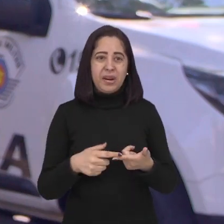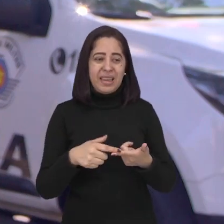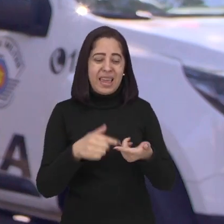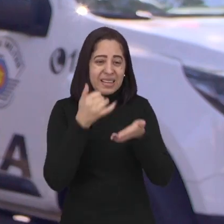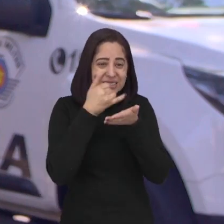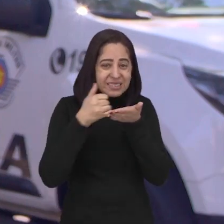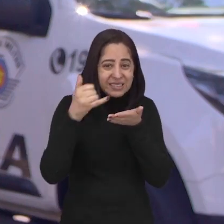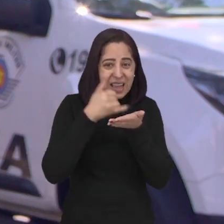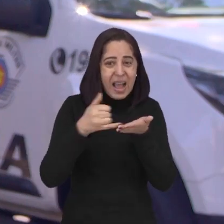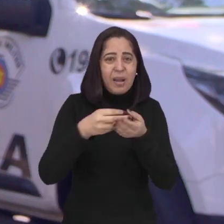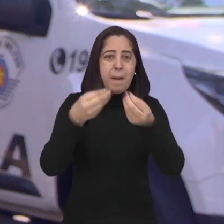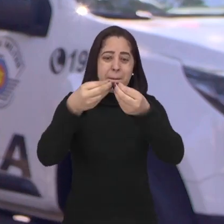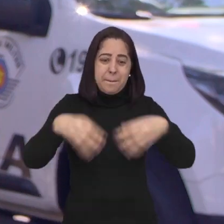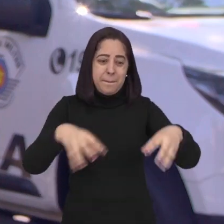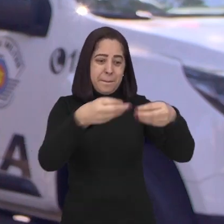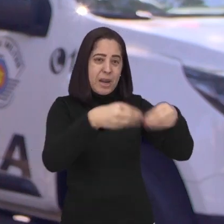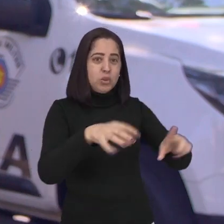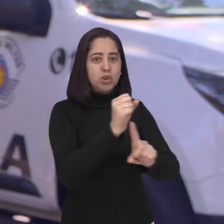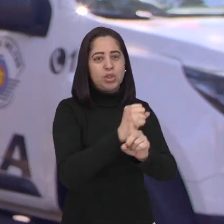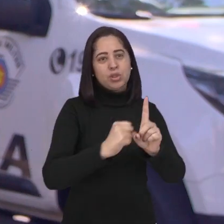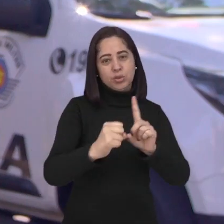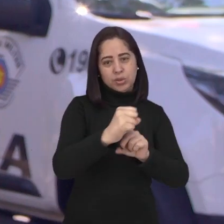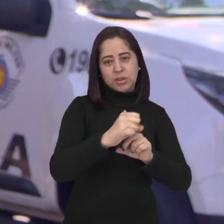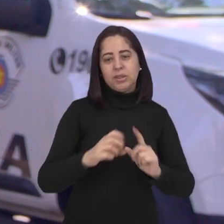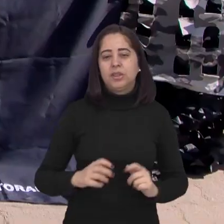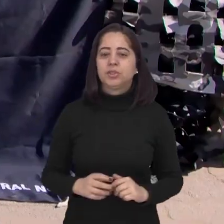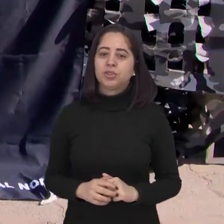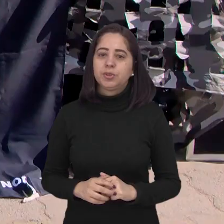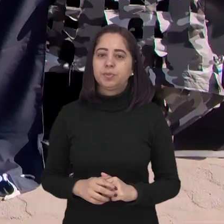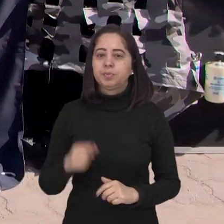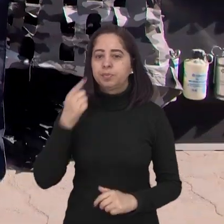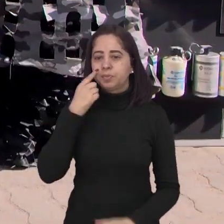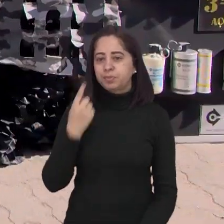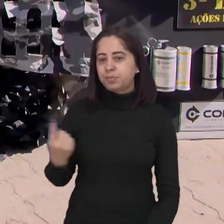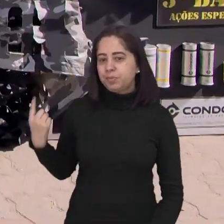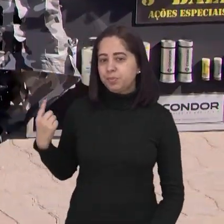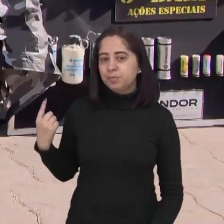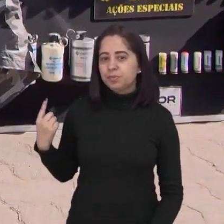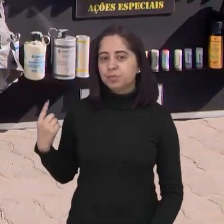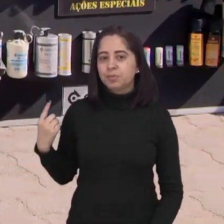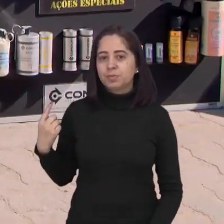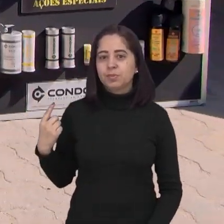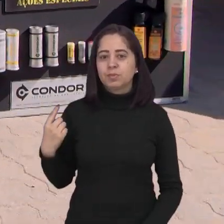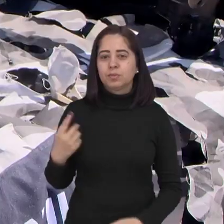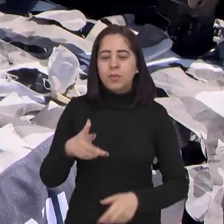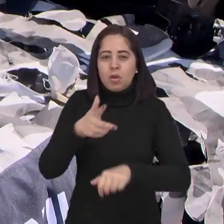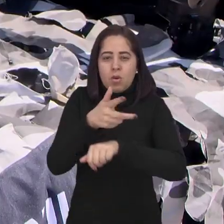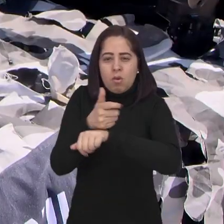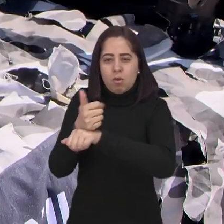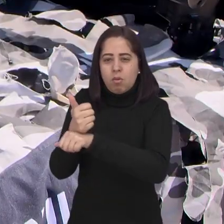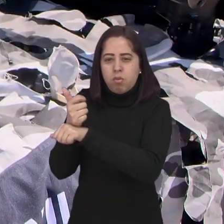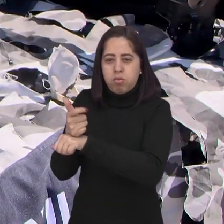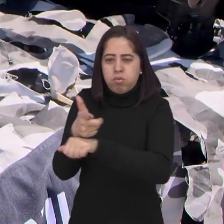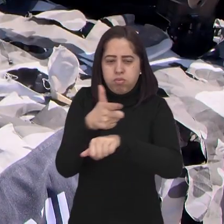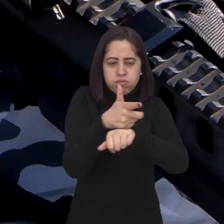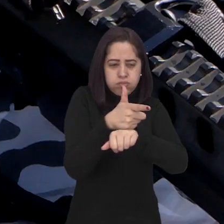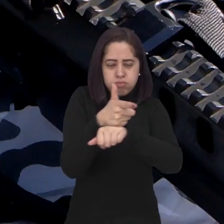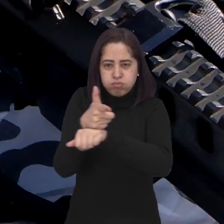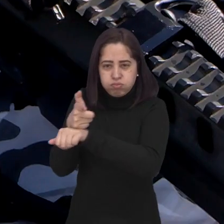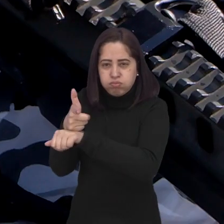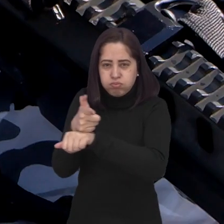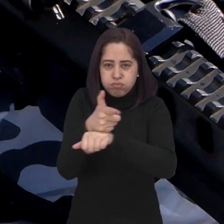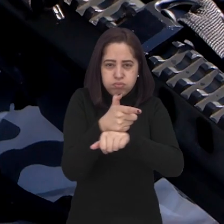área que traz muito malefício para a nossa sociedade. E esses armamentos em cima da mesa são somente um pouco